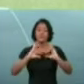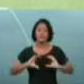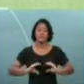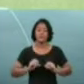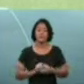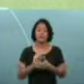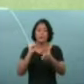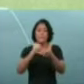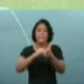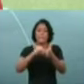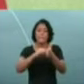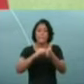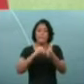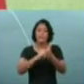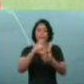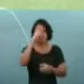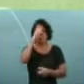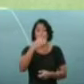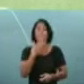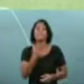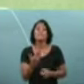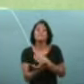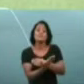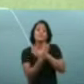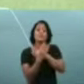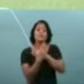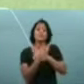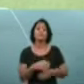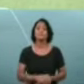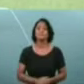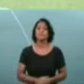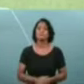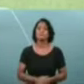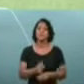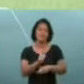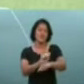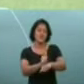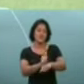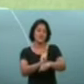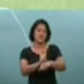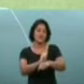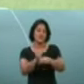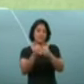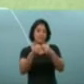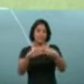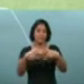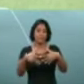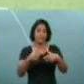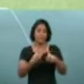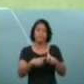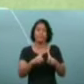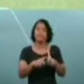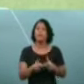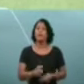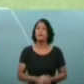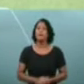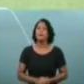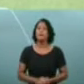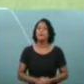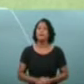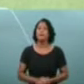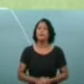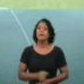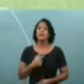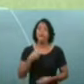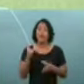de um hospital para pedir socorro. Uma gestão desastrosa. É dessa forma que eu